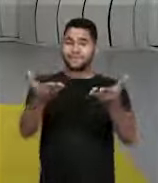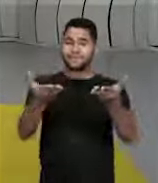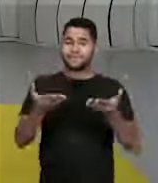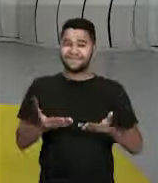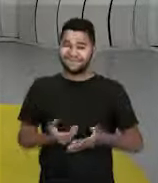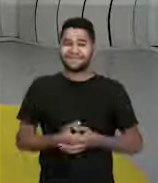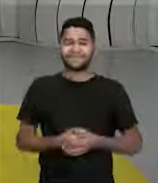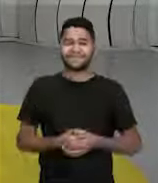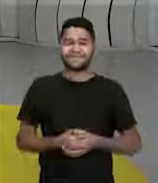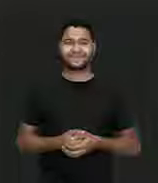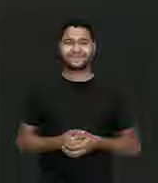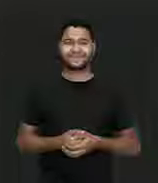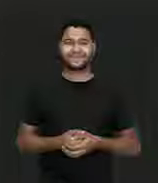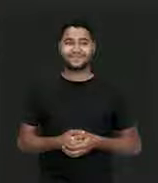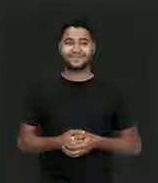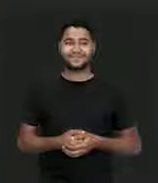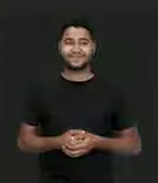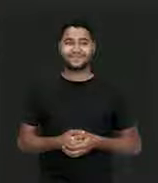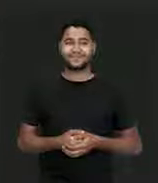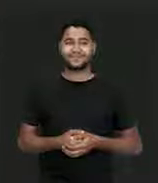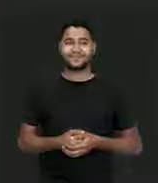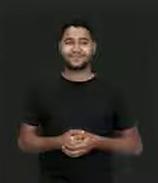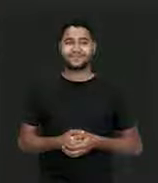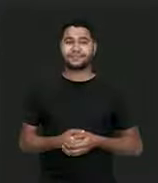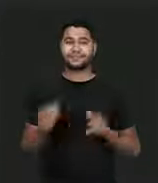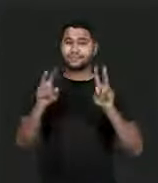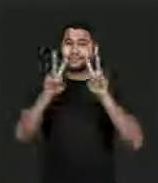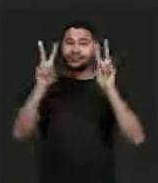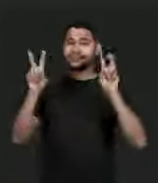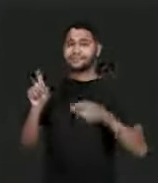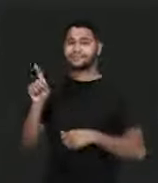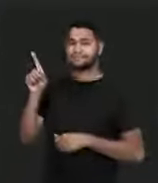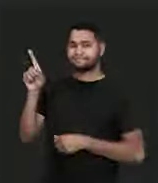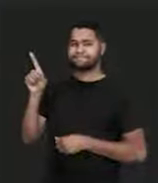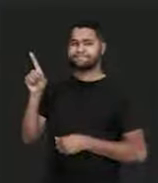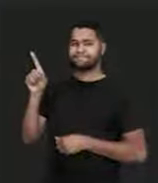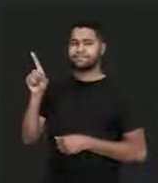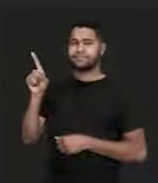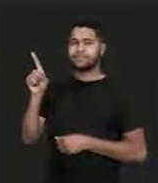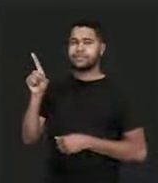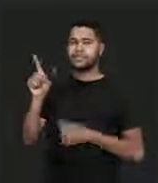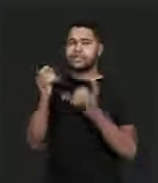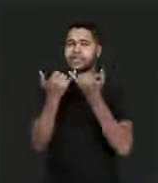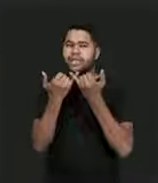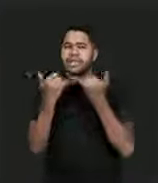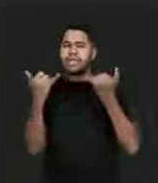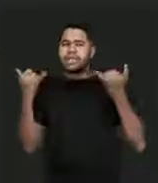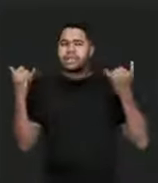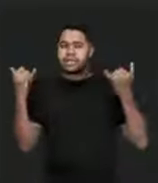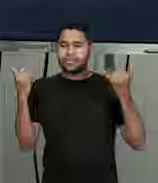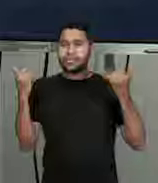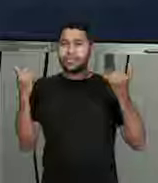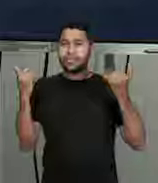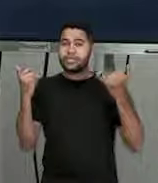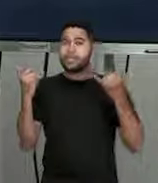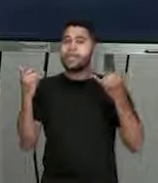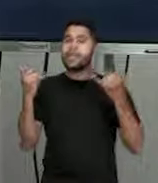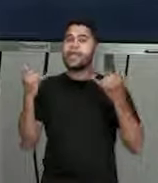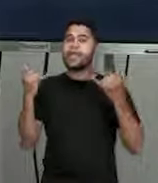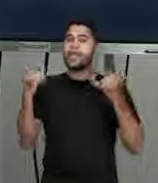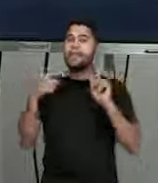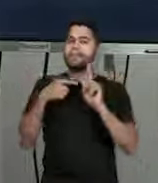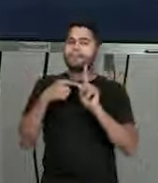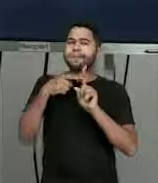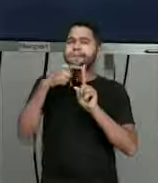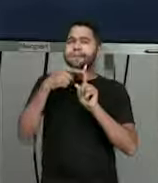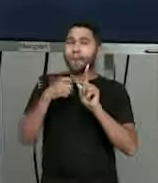bem-vindos. Dentro da temática energia térmica, nossa aula hoje tem